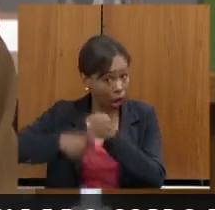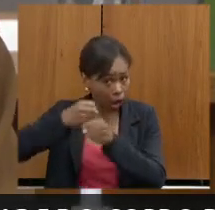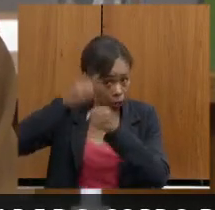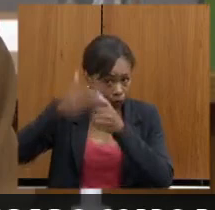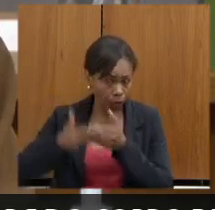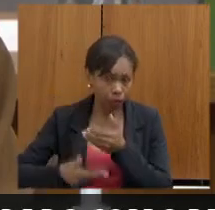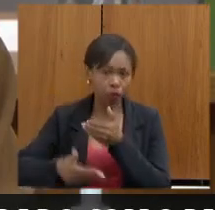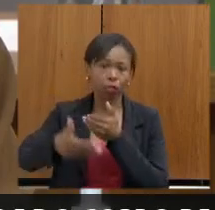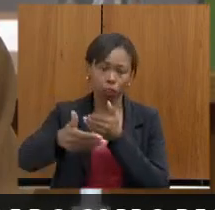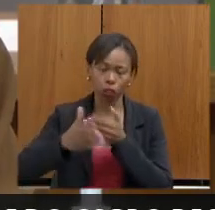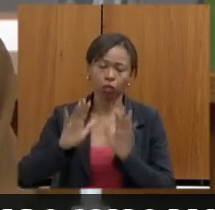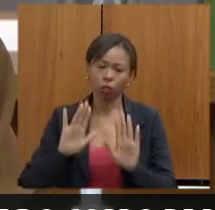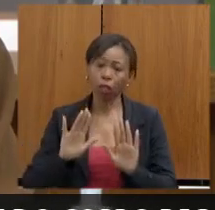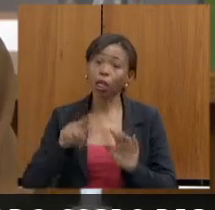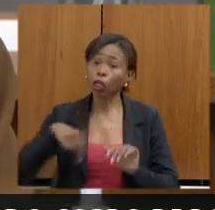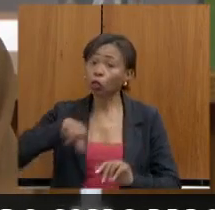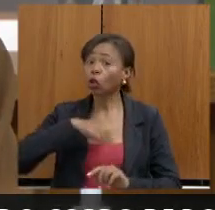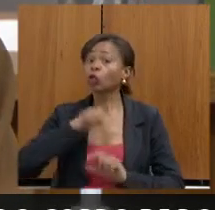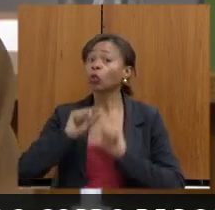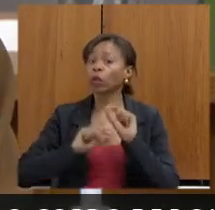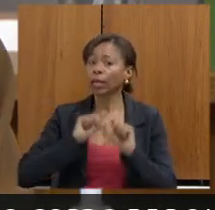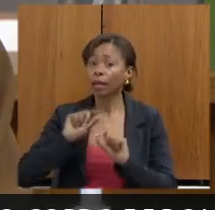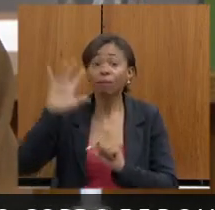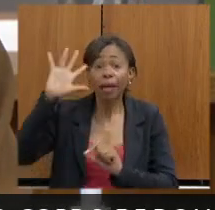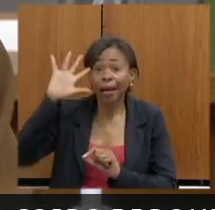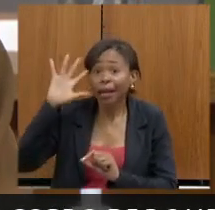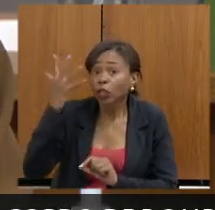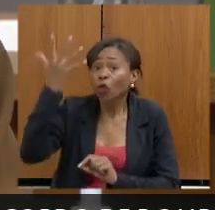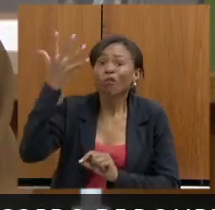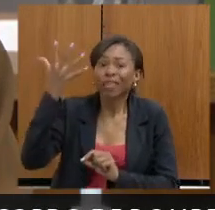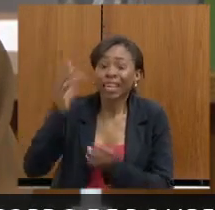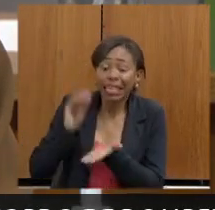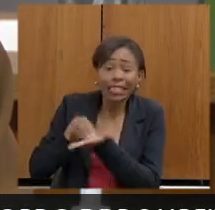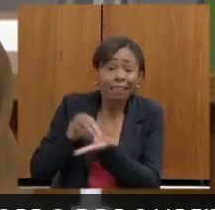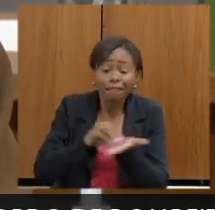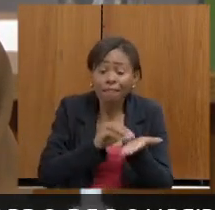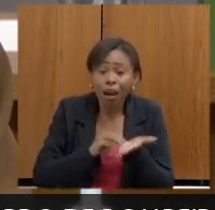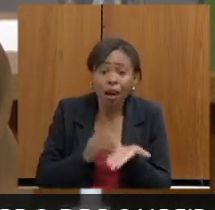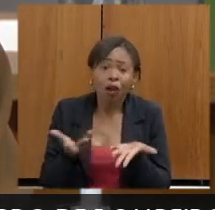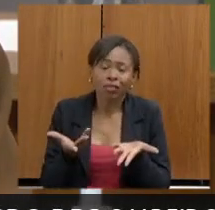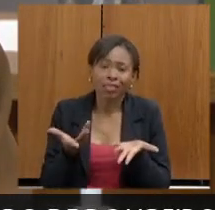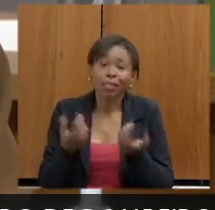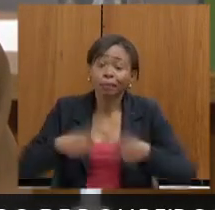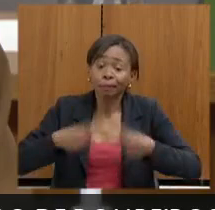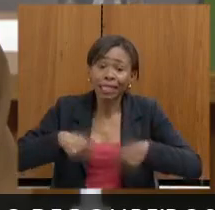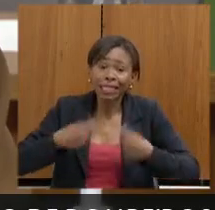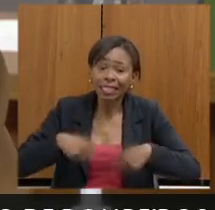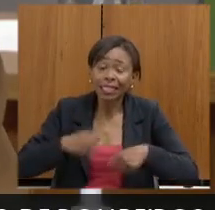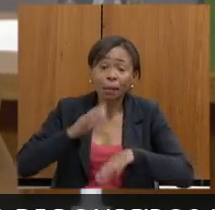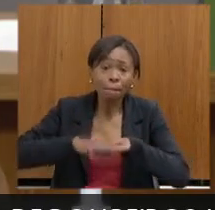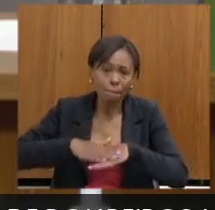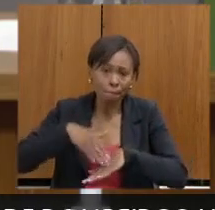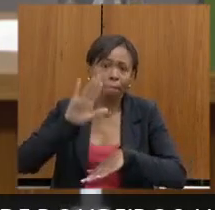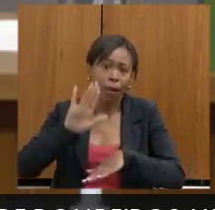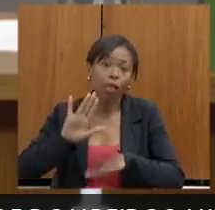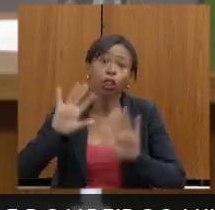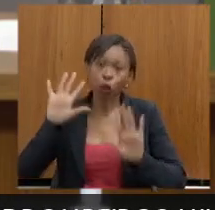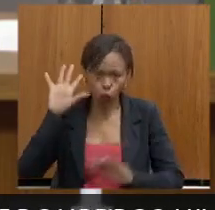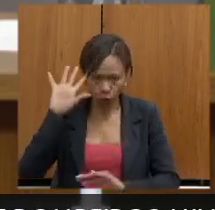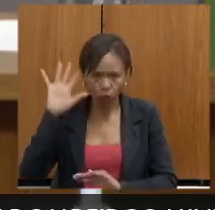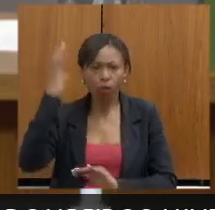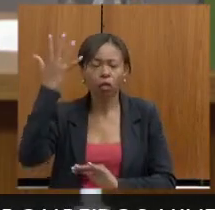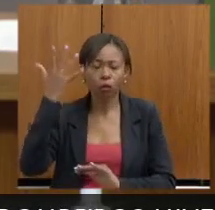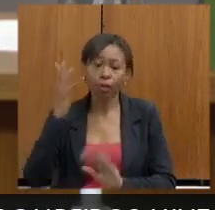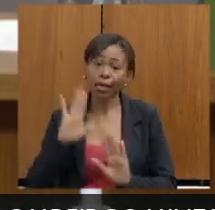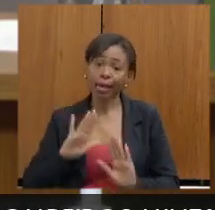EA gente vai corrigir essa e quer corrigir essa dessa Jazz alinho né esse é o Buzz é o mínimo dentro do que o